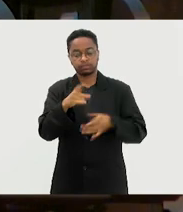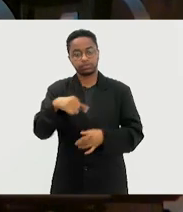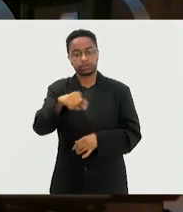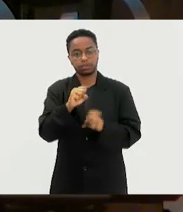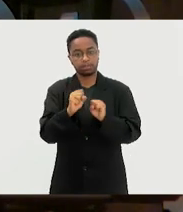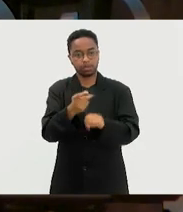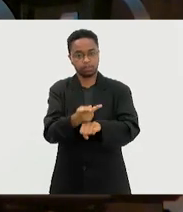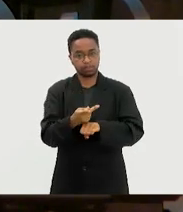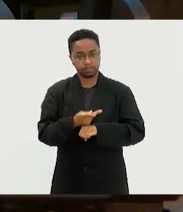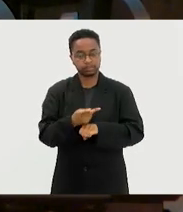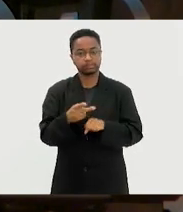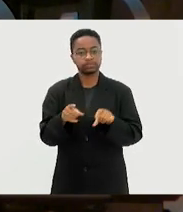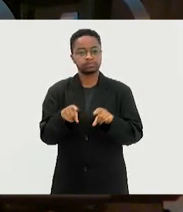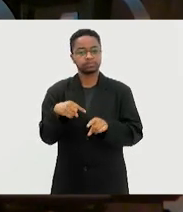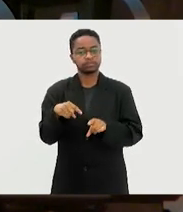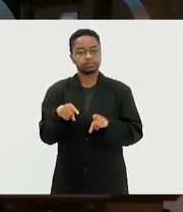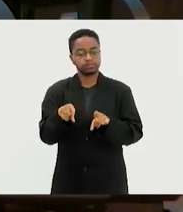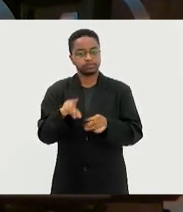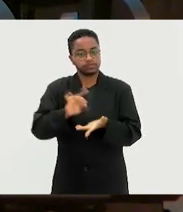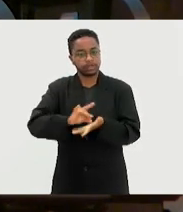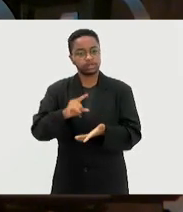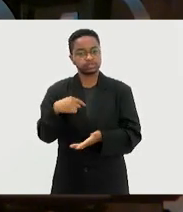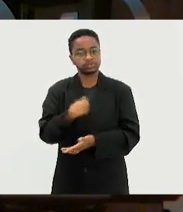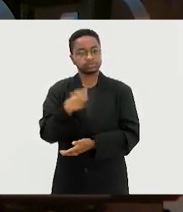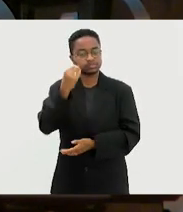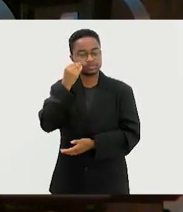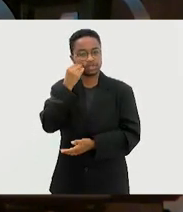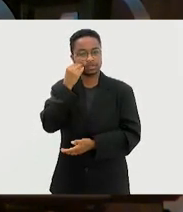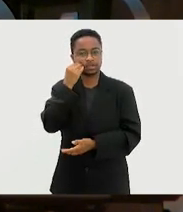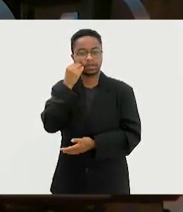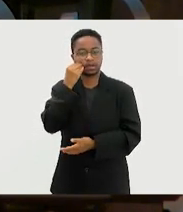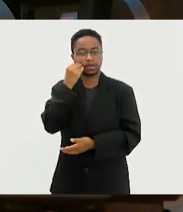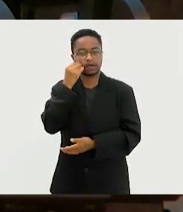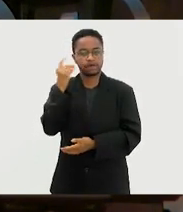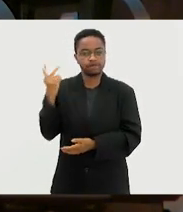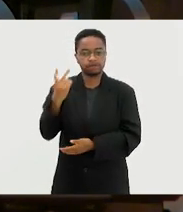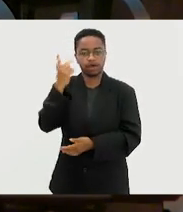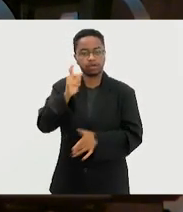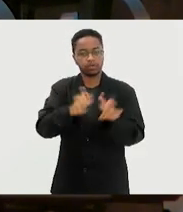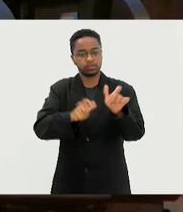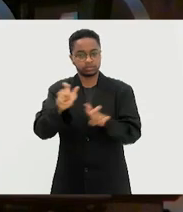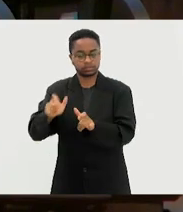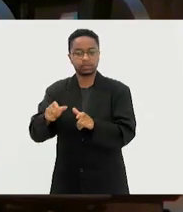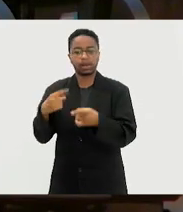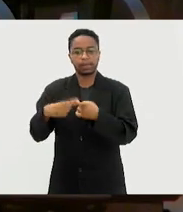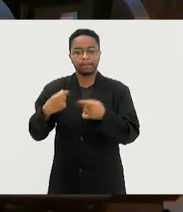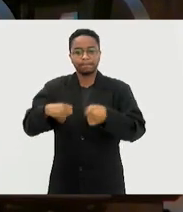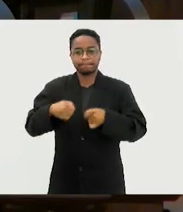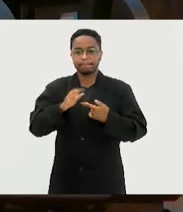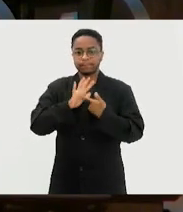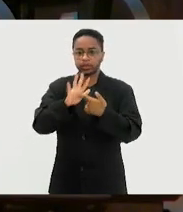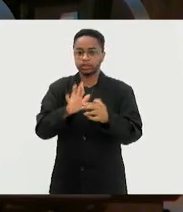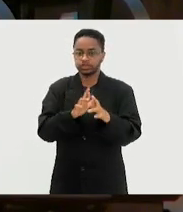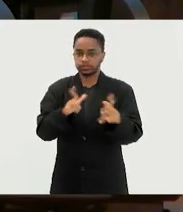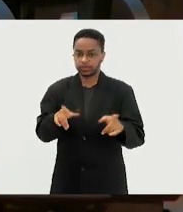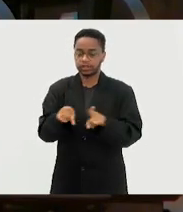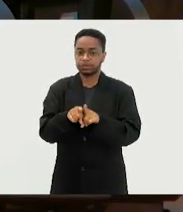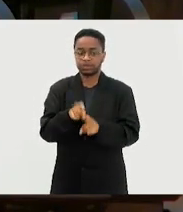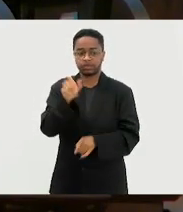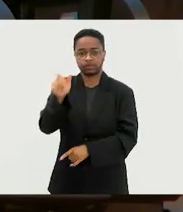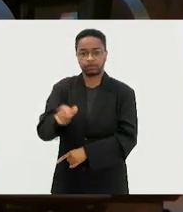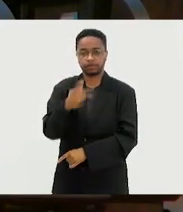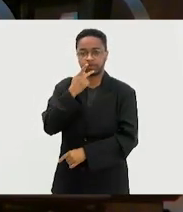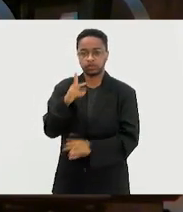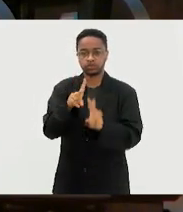para que possamos realmente fazer valer o direito desses homens, como muito bem colocado, precisa-se fazer a diferença. E o senhor falou também a questão lá de